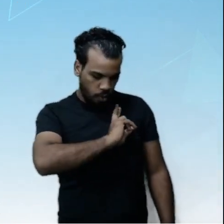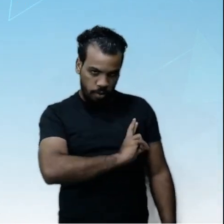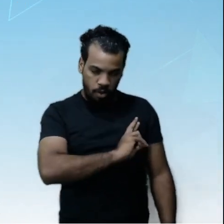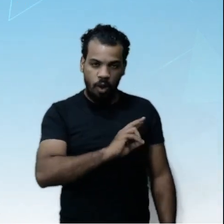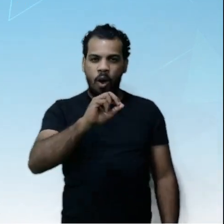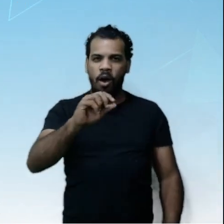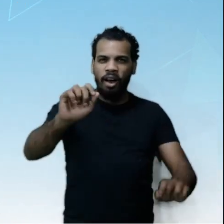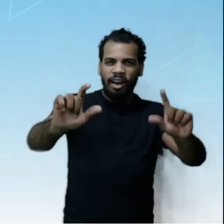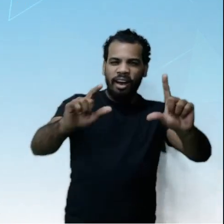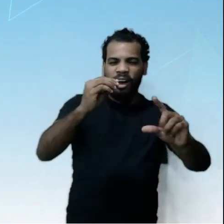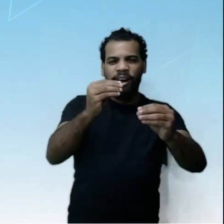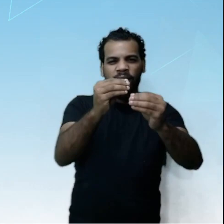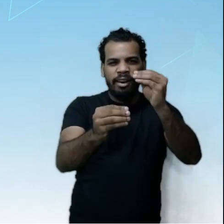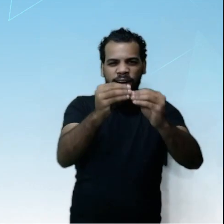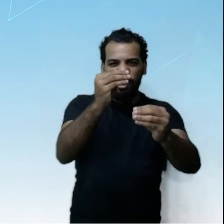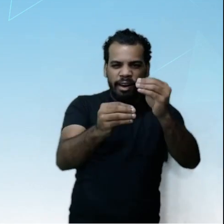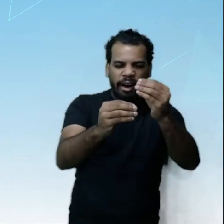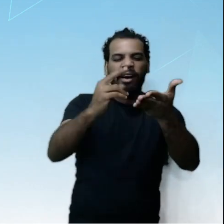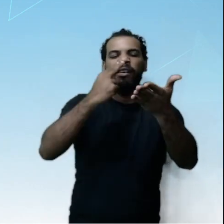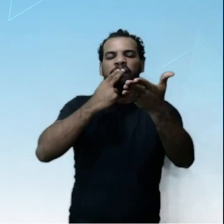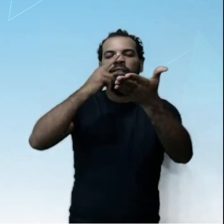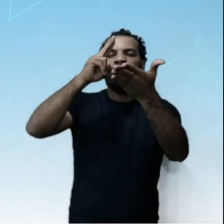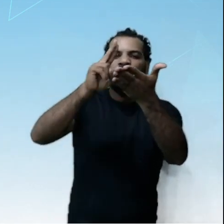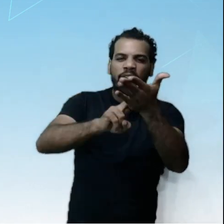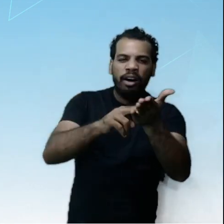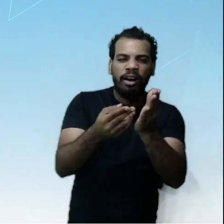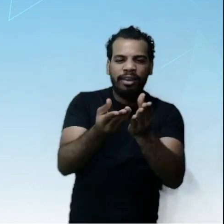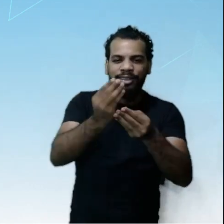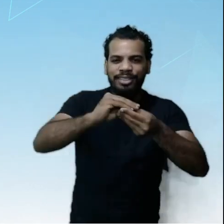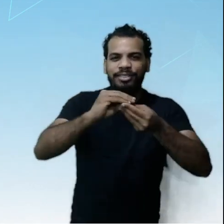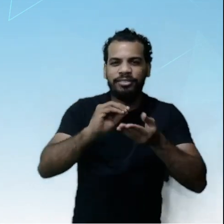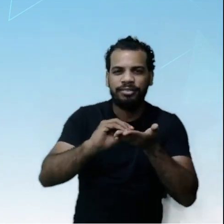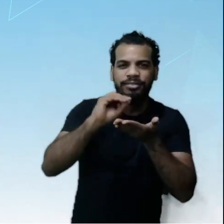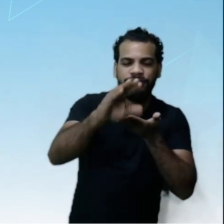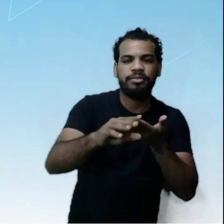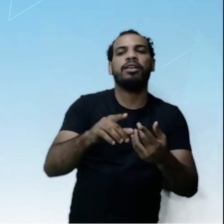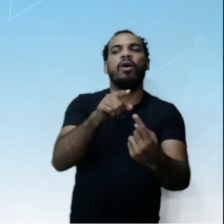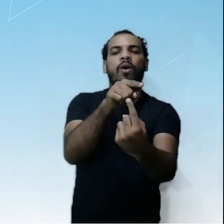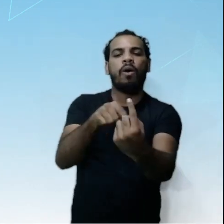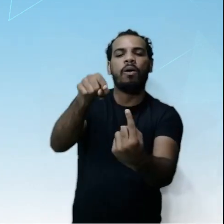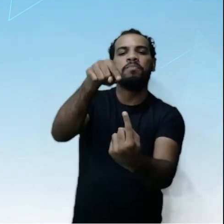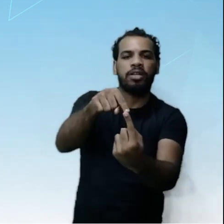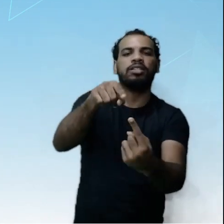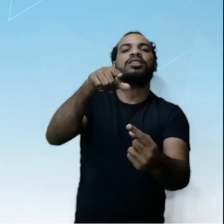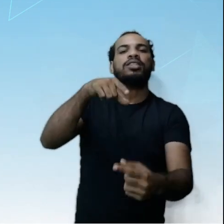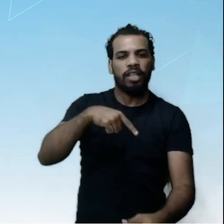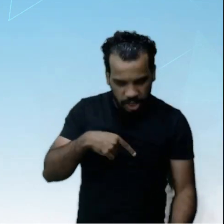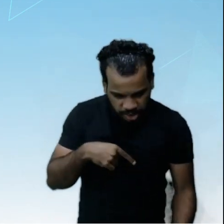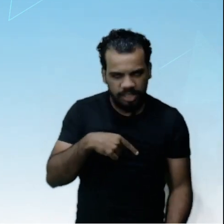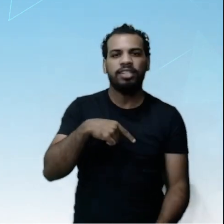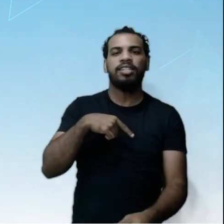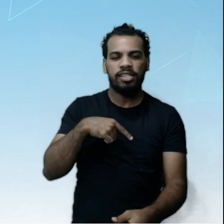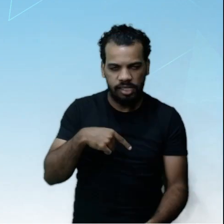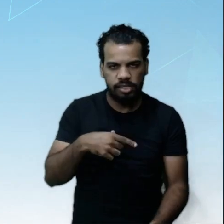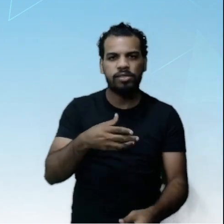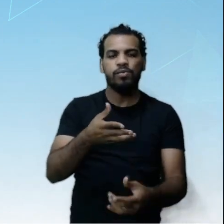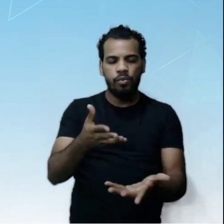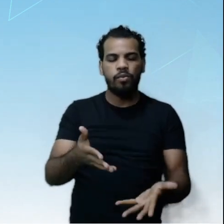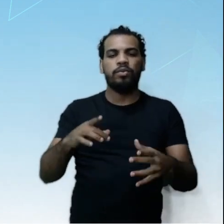novela, o filme, o bilhete, certo? Eles têm o quê? Objetivos, funções